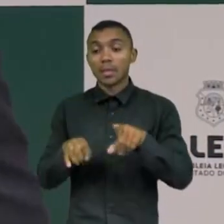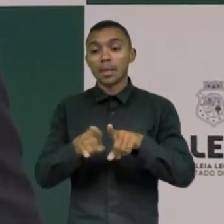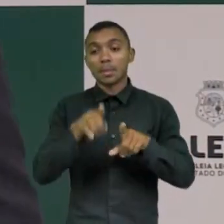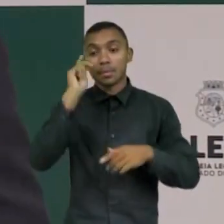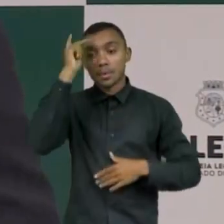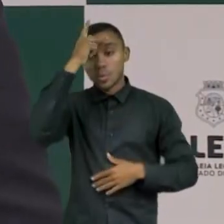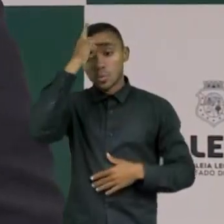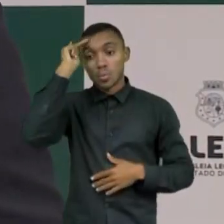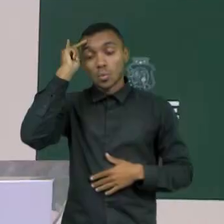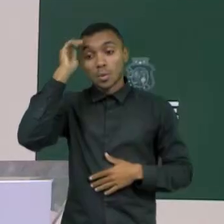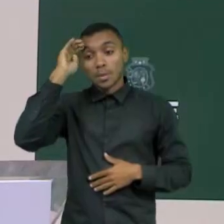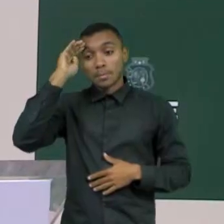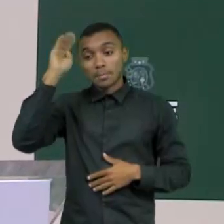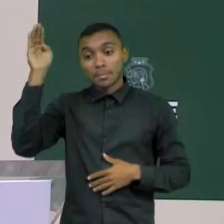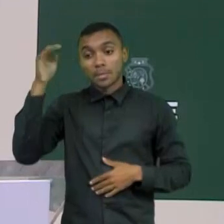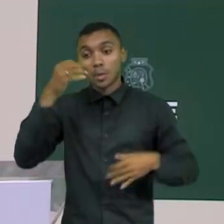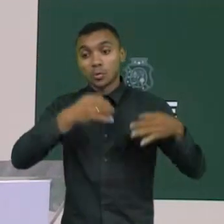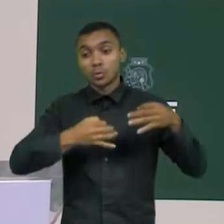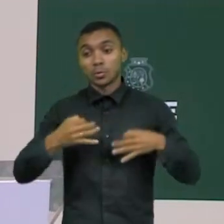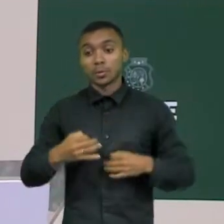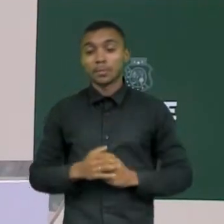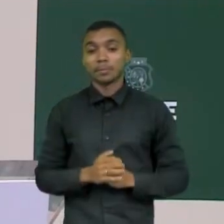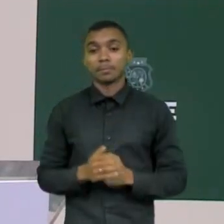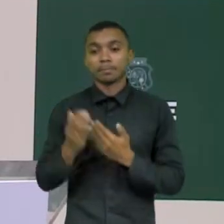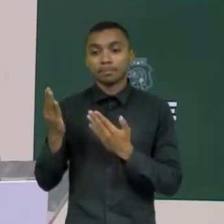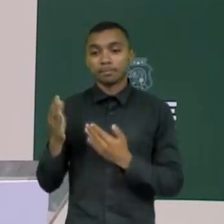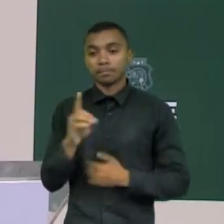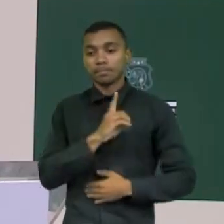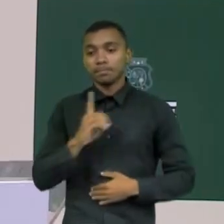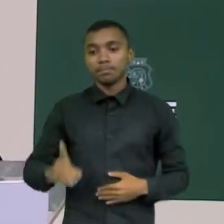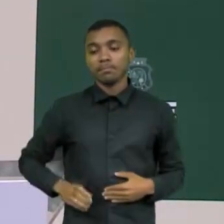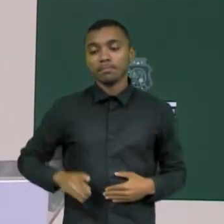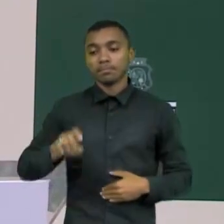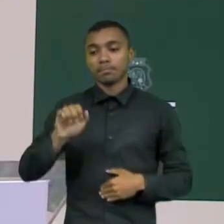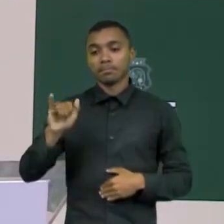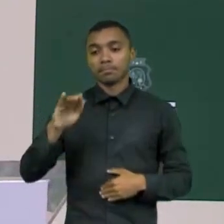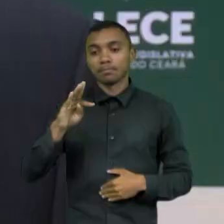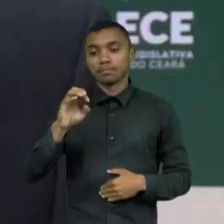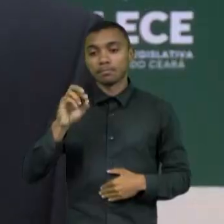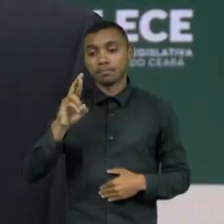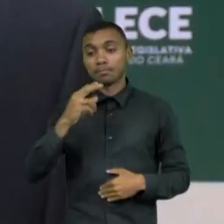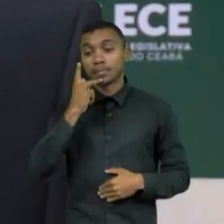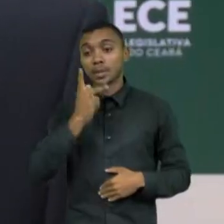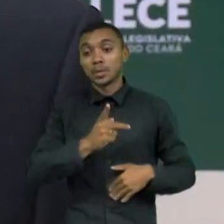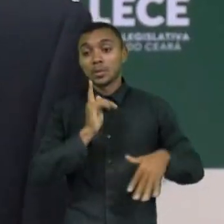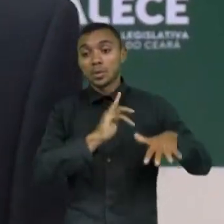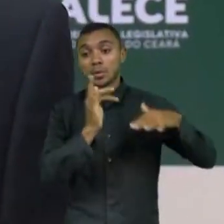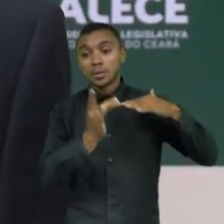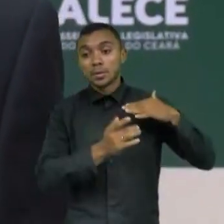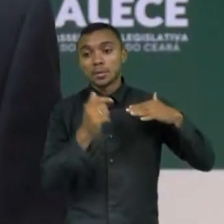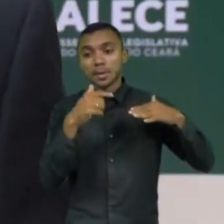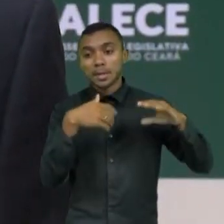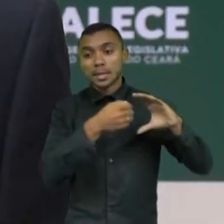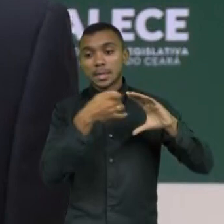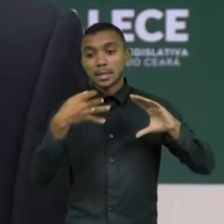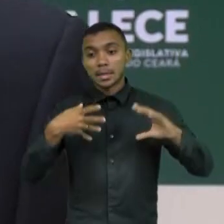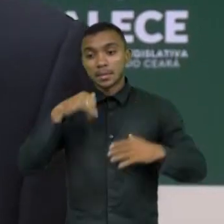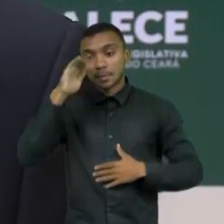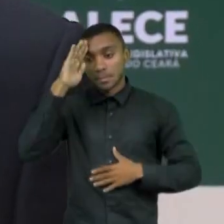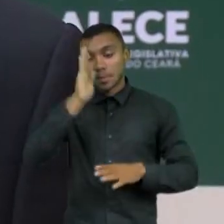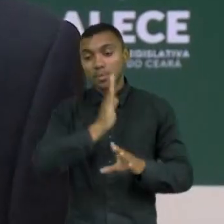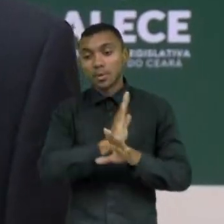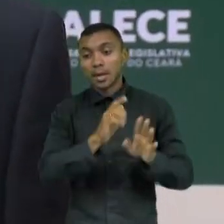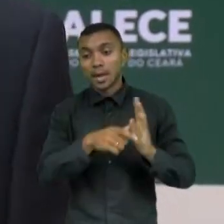as decisões judiciais. O deputado Heitor Ferrer aponta as redes sociais como os principais meios de difusão